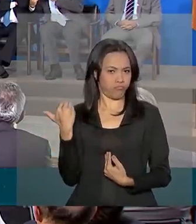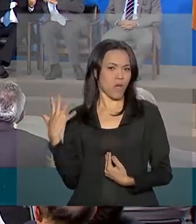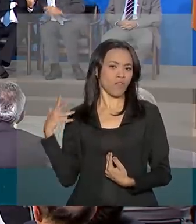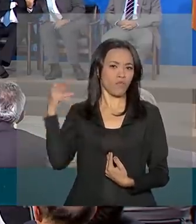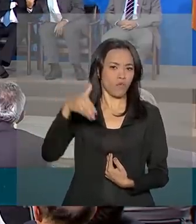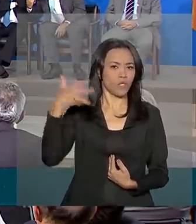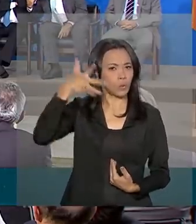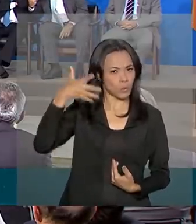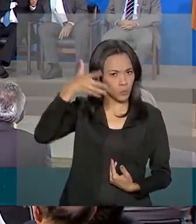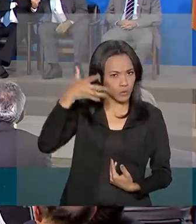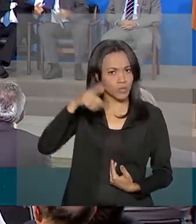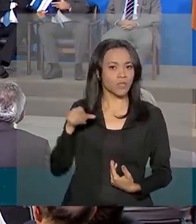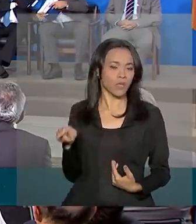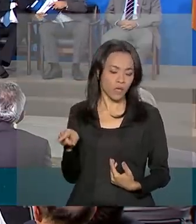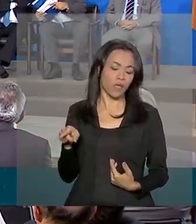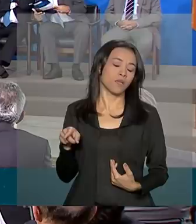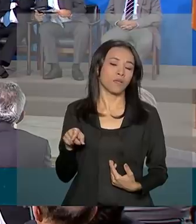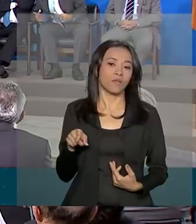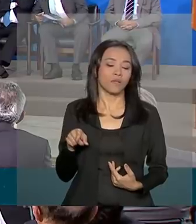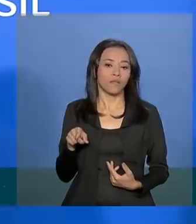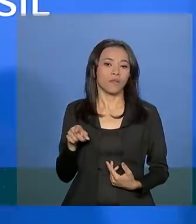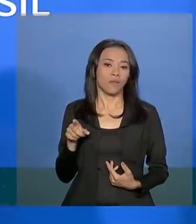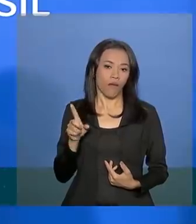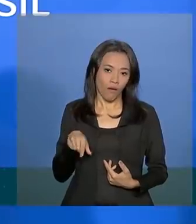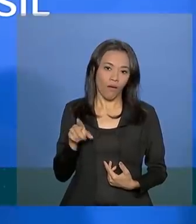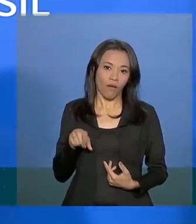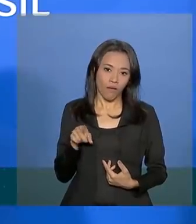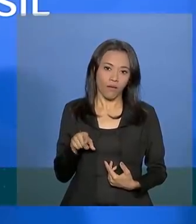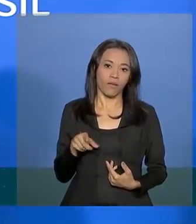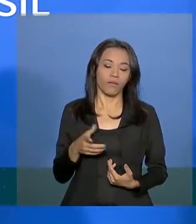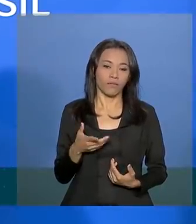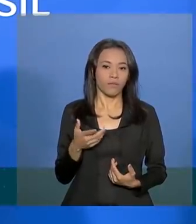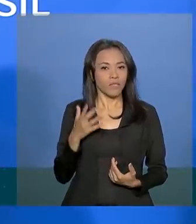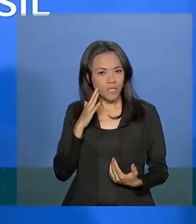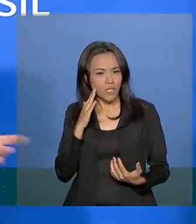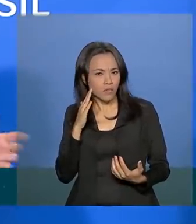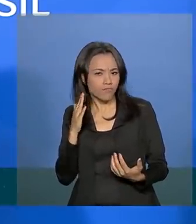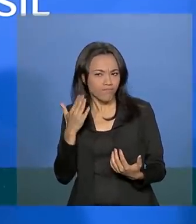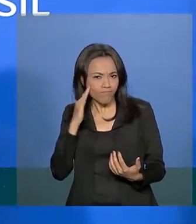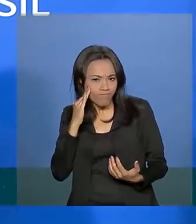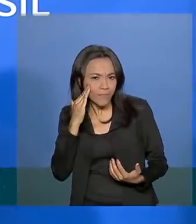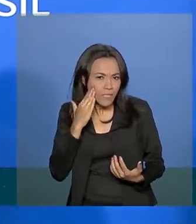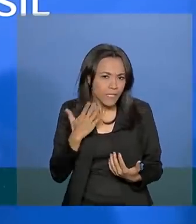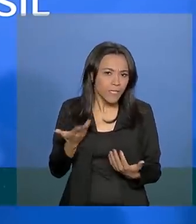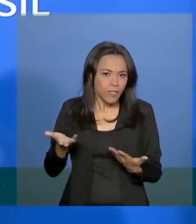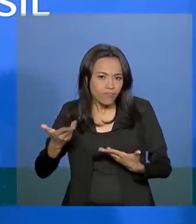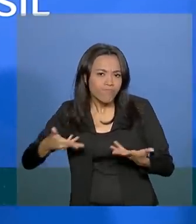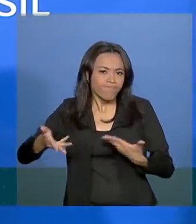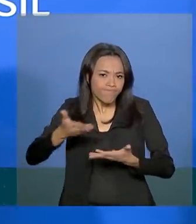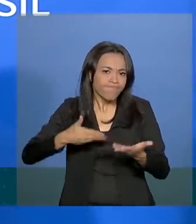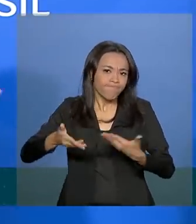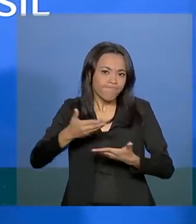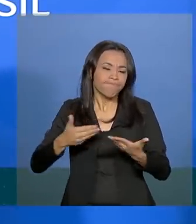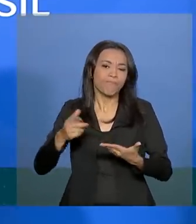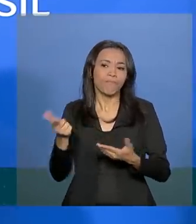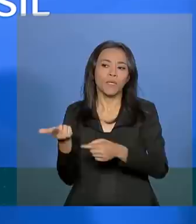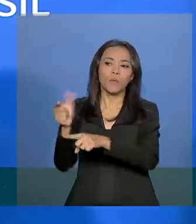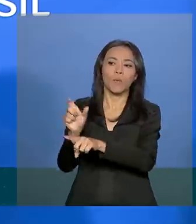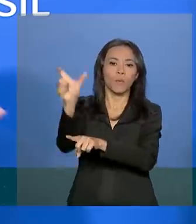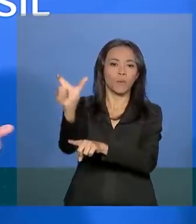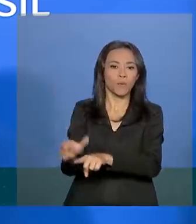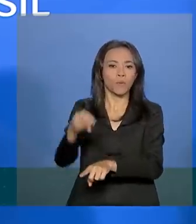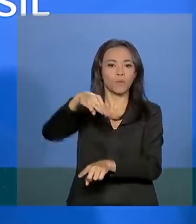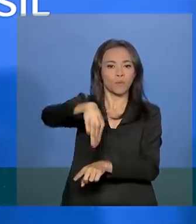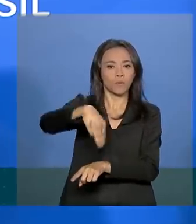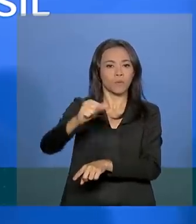esse entendimento aí ia ser cultuado né e acabou sendo já consolado pelo mandetta porque ele a